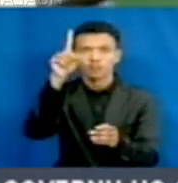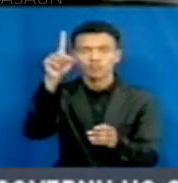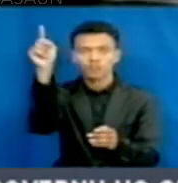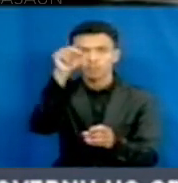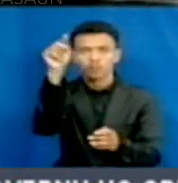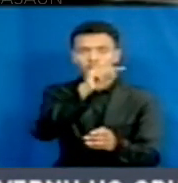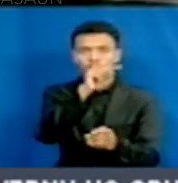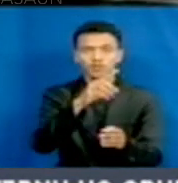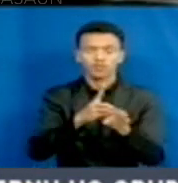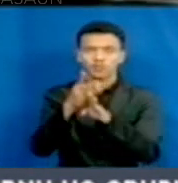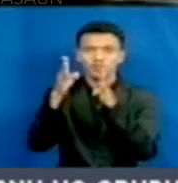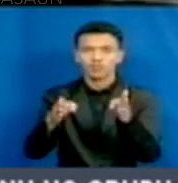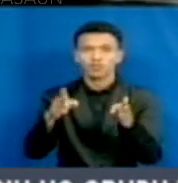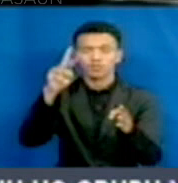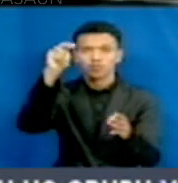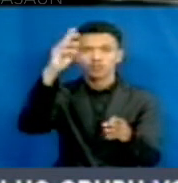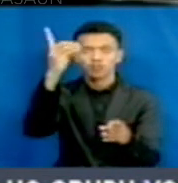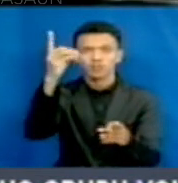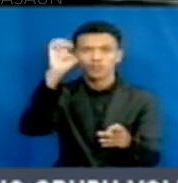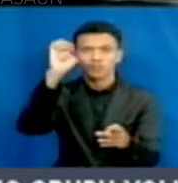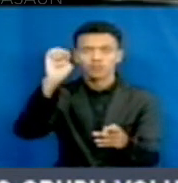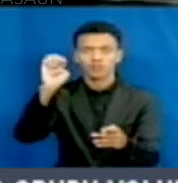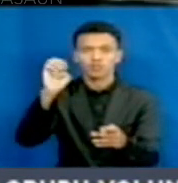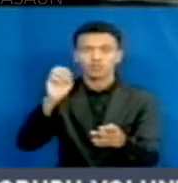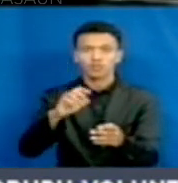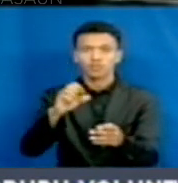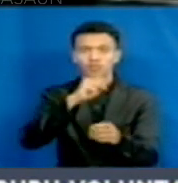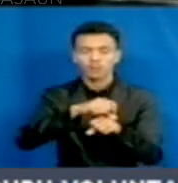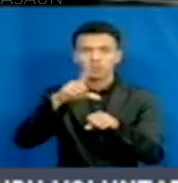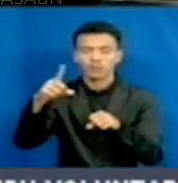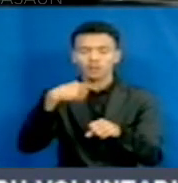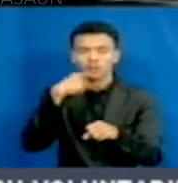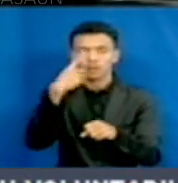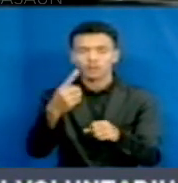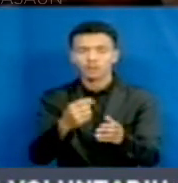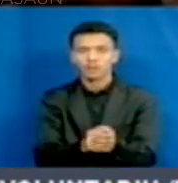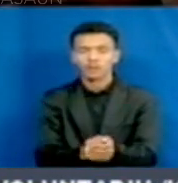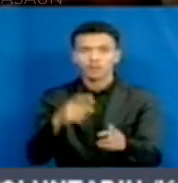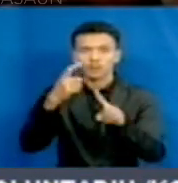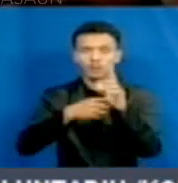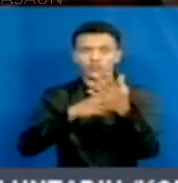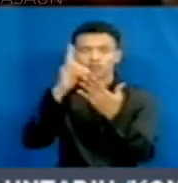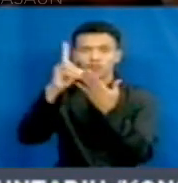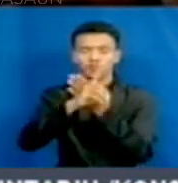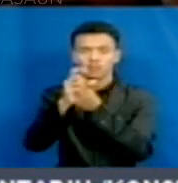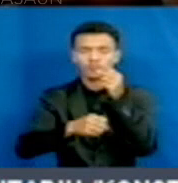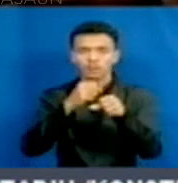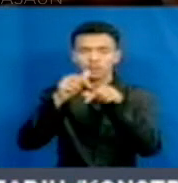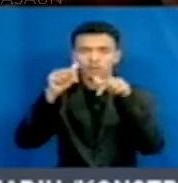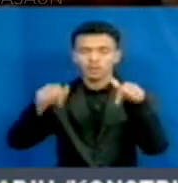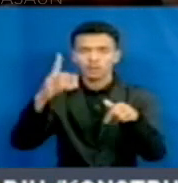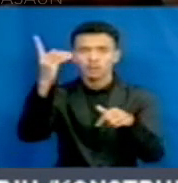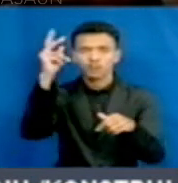0.1%. Diretor Nacional Estatística Económico No Social ne relata, ia fulan dezembro tinane, Direção